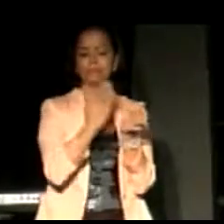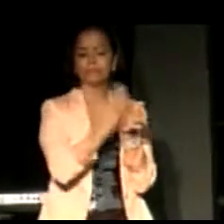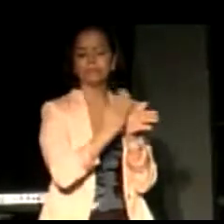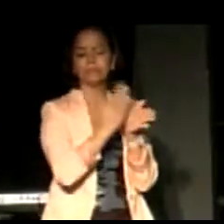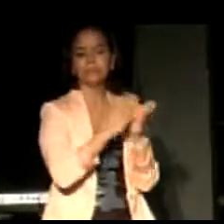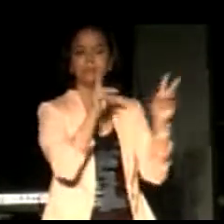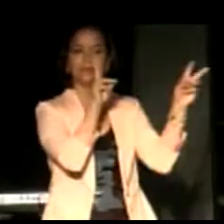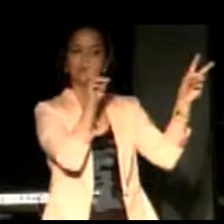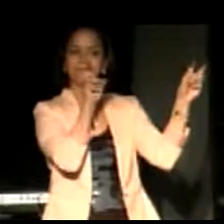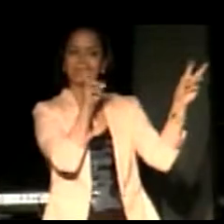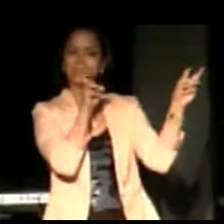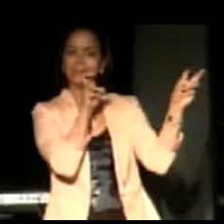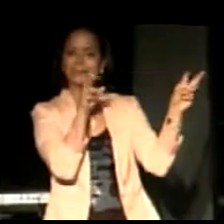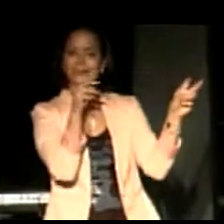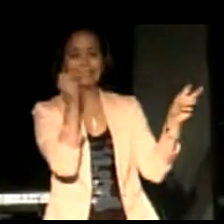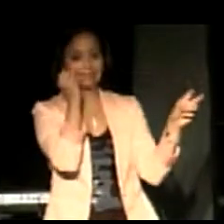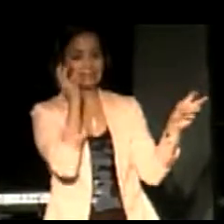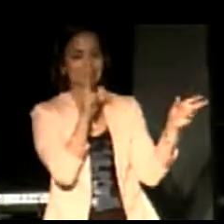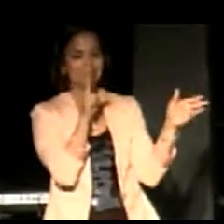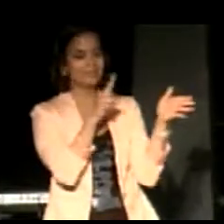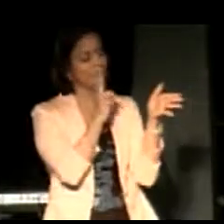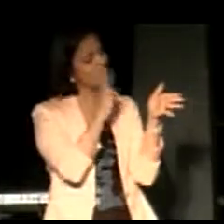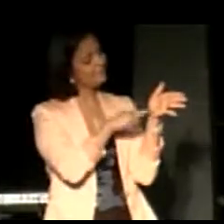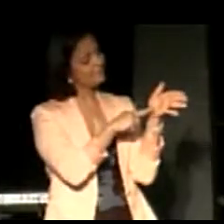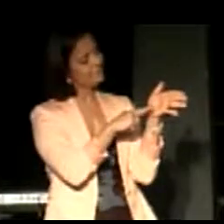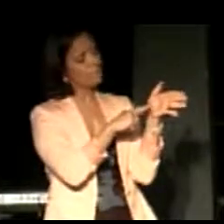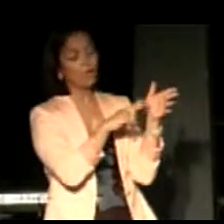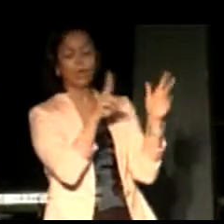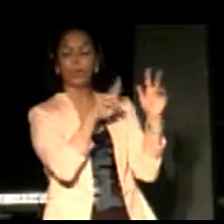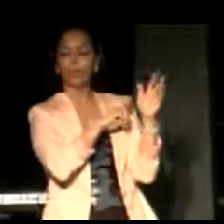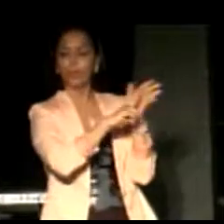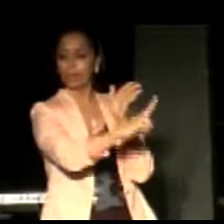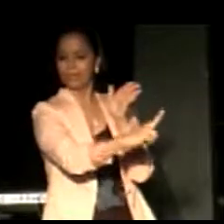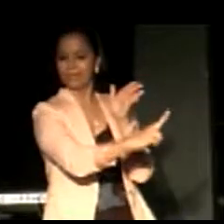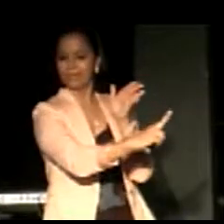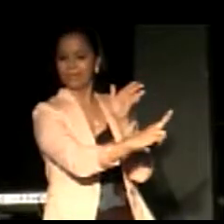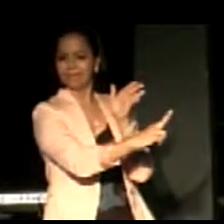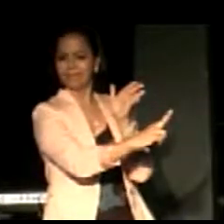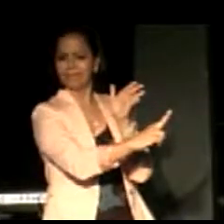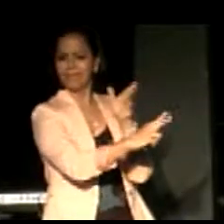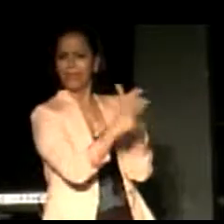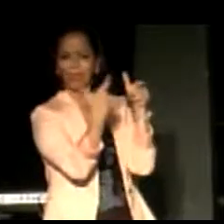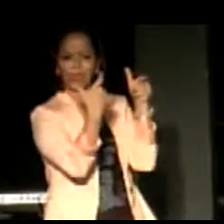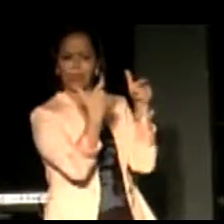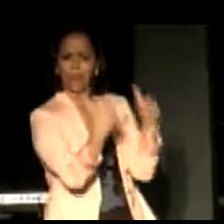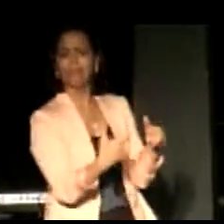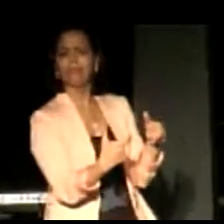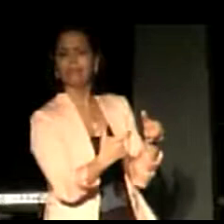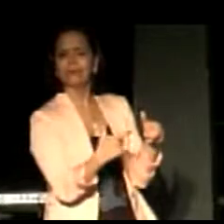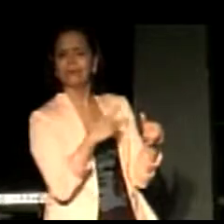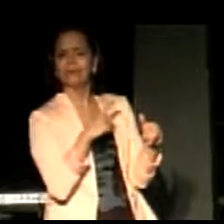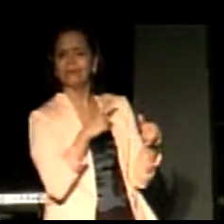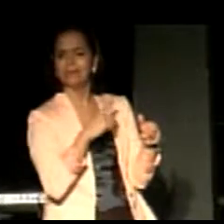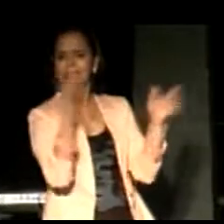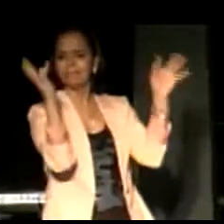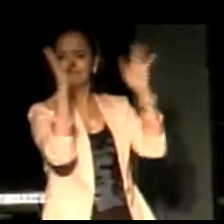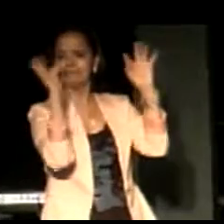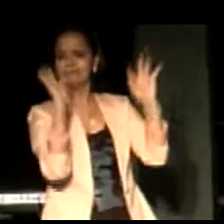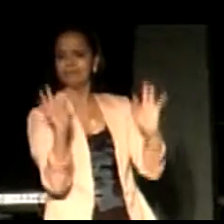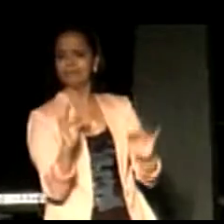um título muito interessante. O título dessa obra é Onde Está a